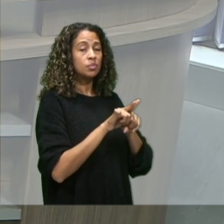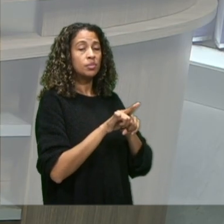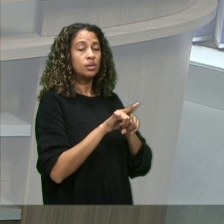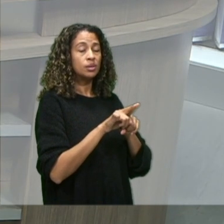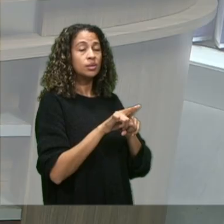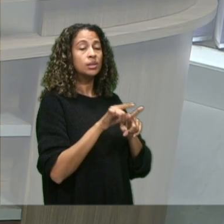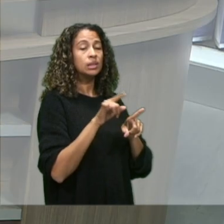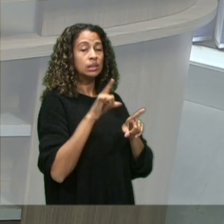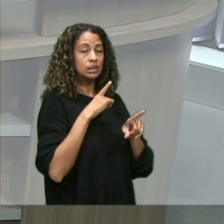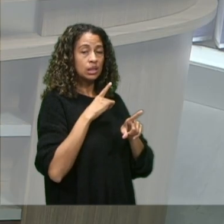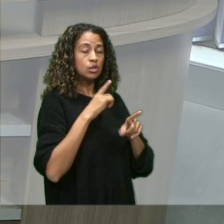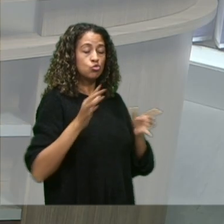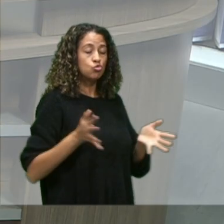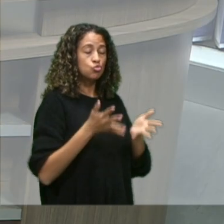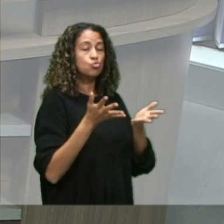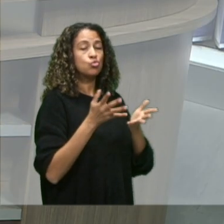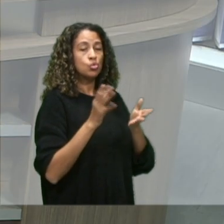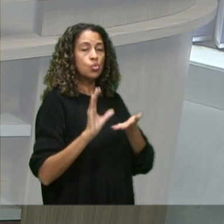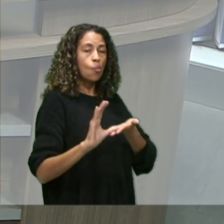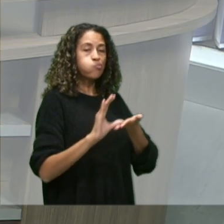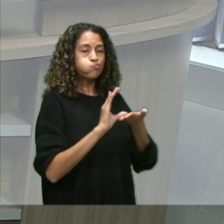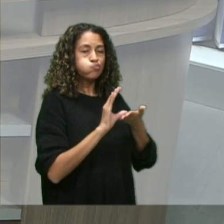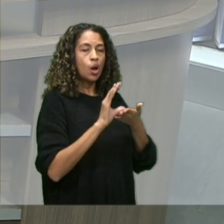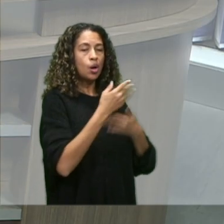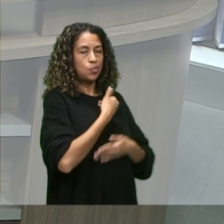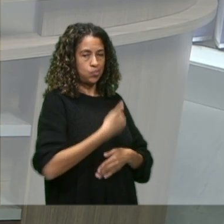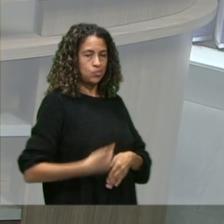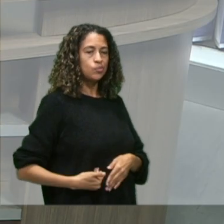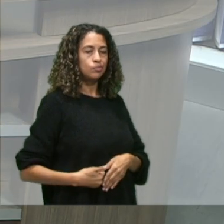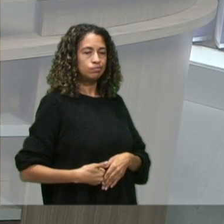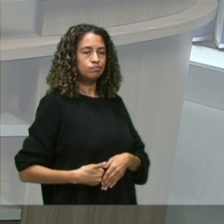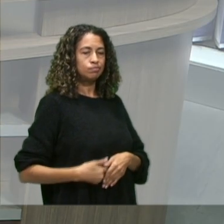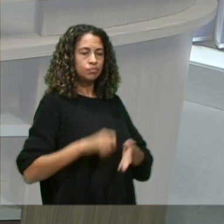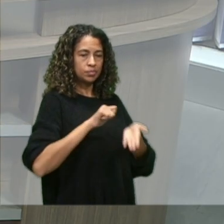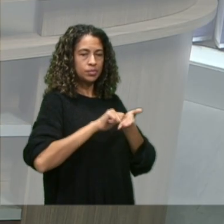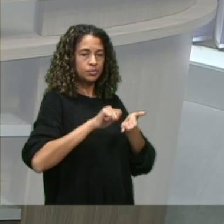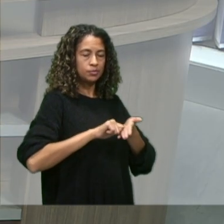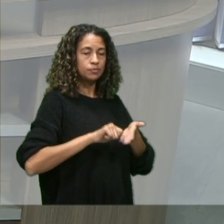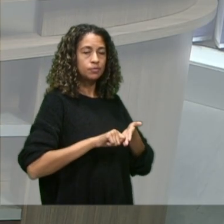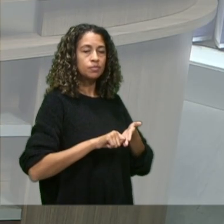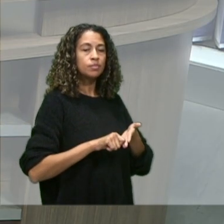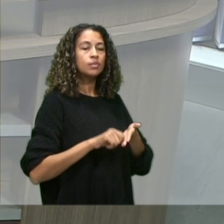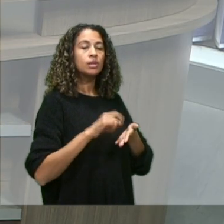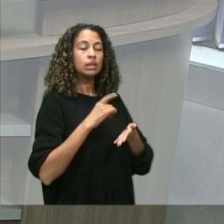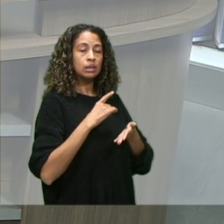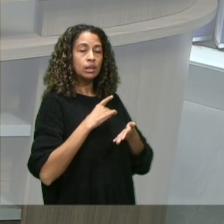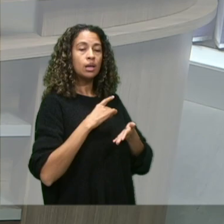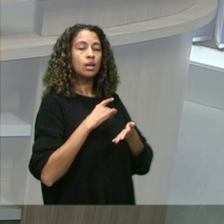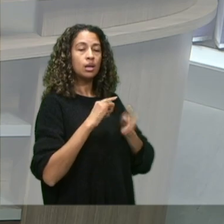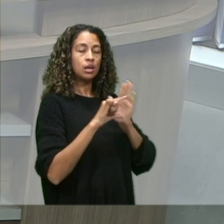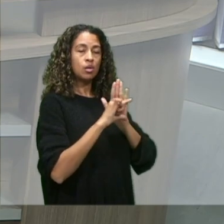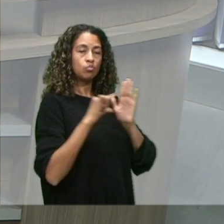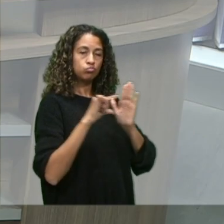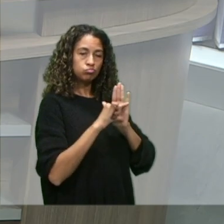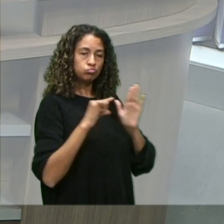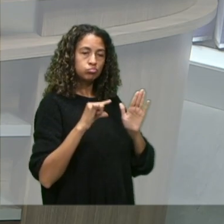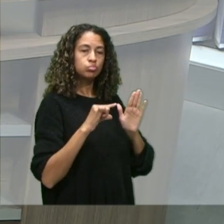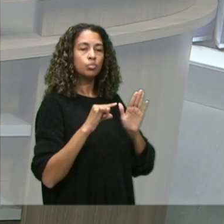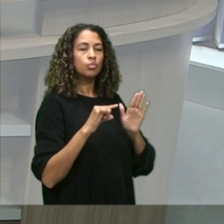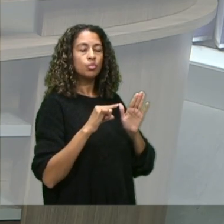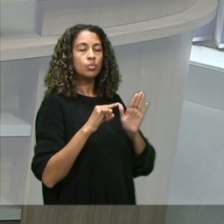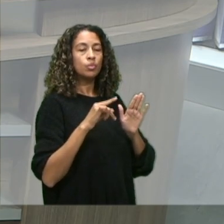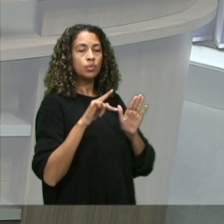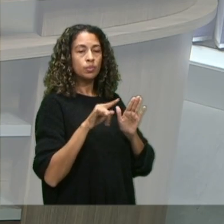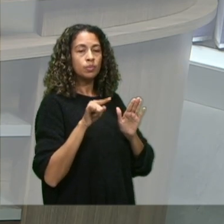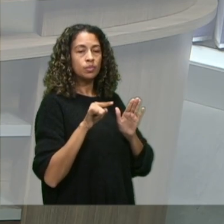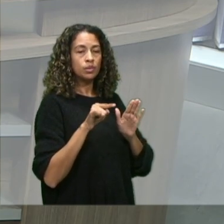teve um incentivo público para ser construído, né? E tem umas partes dele ali, é belíssimo,